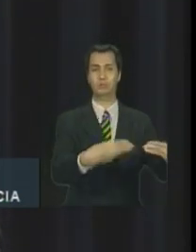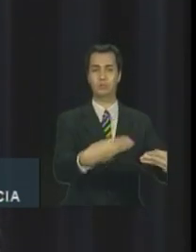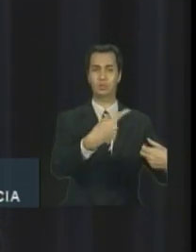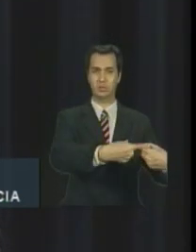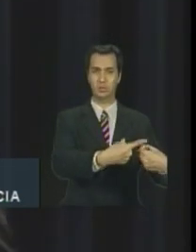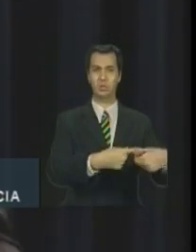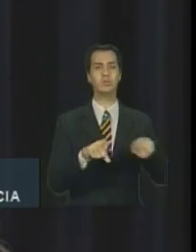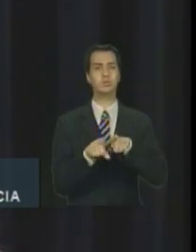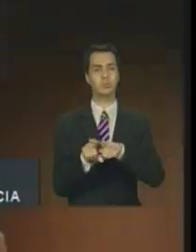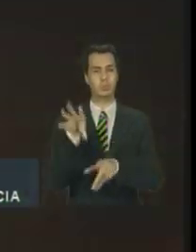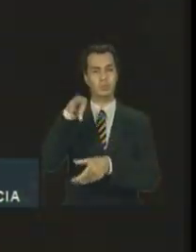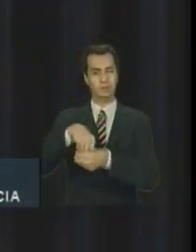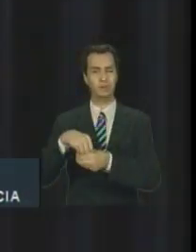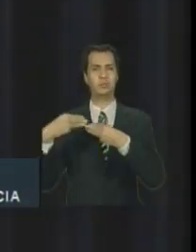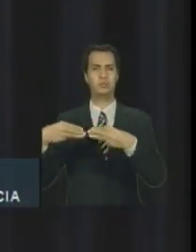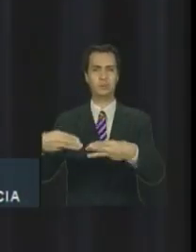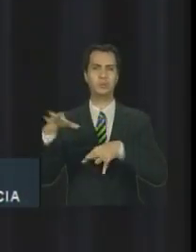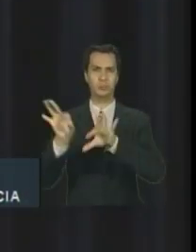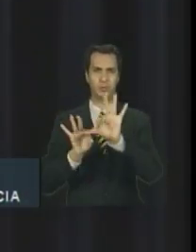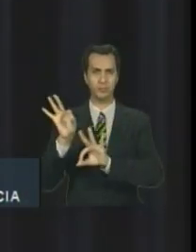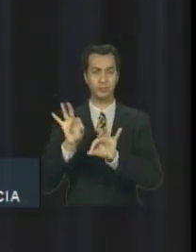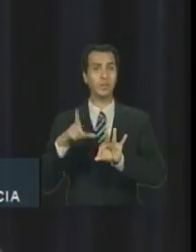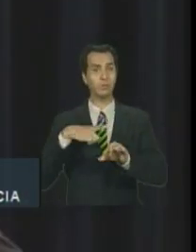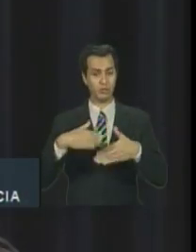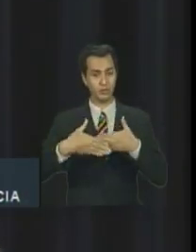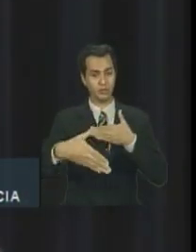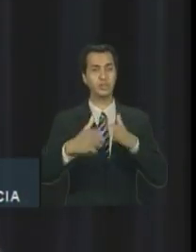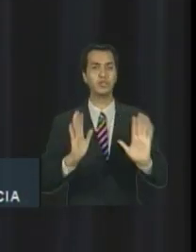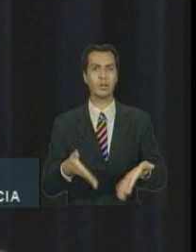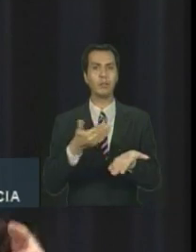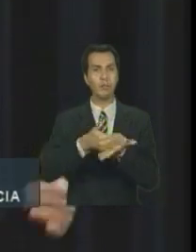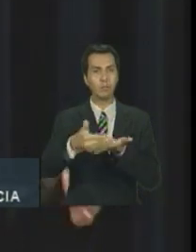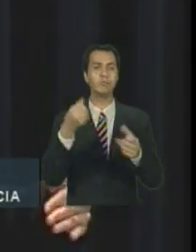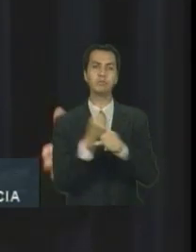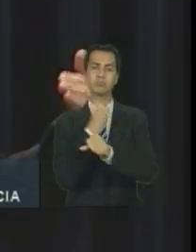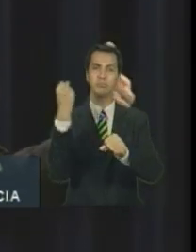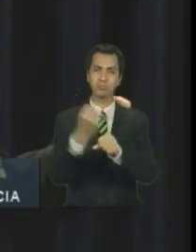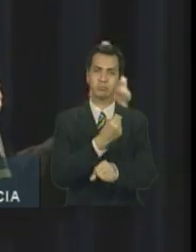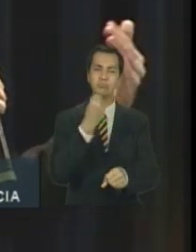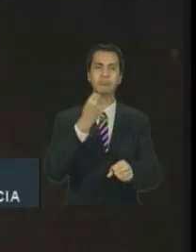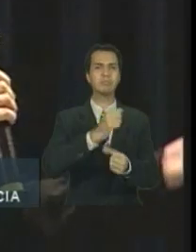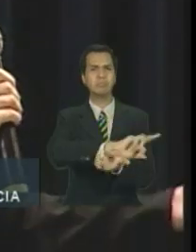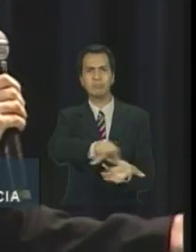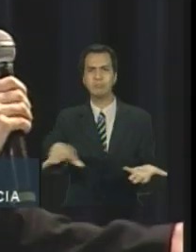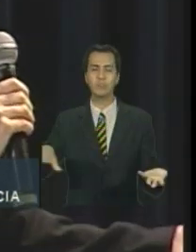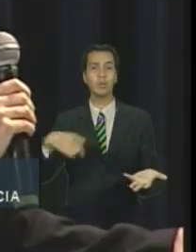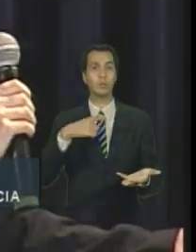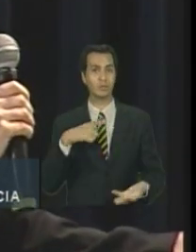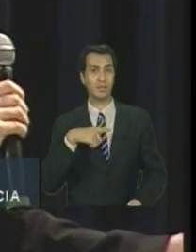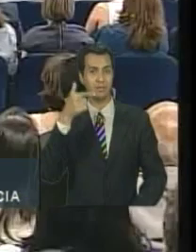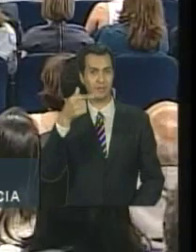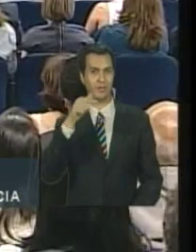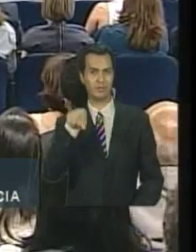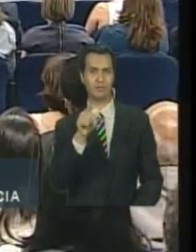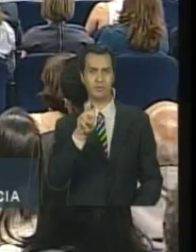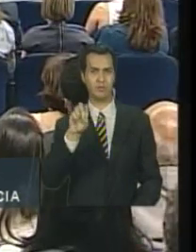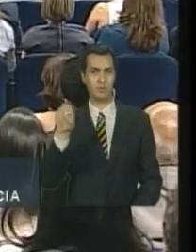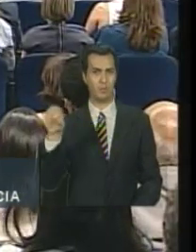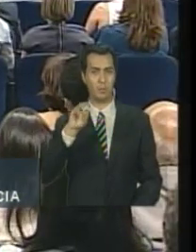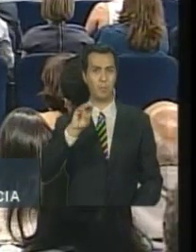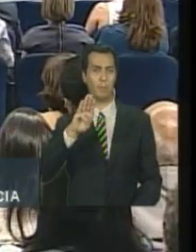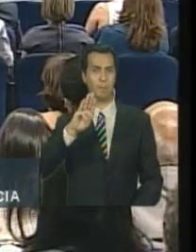do Planejamento, nas grandes obras que estão em curso no Brasil, que, portanto, adicionam a estes 7,5 bilhões de reais,